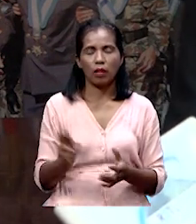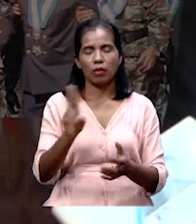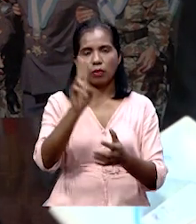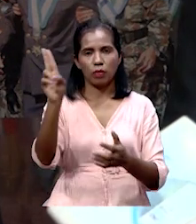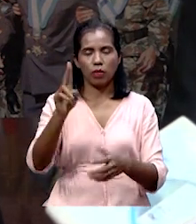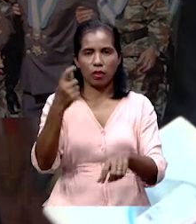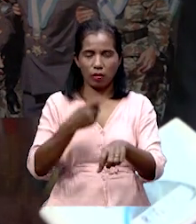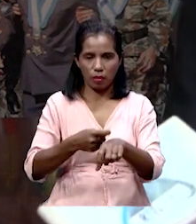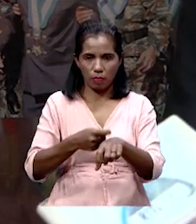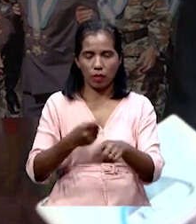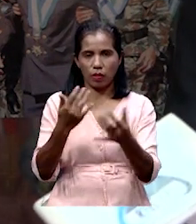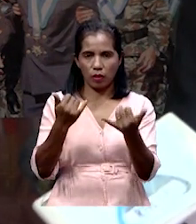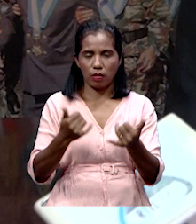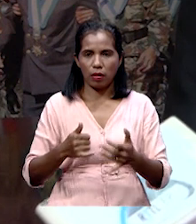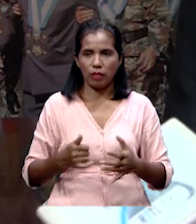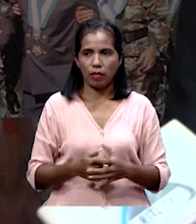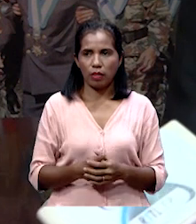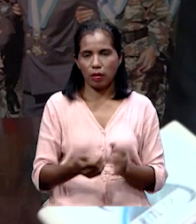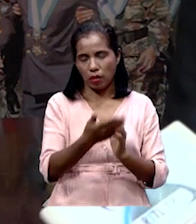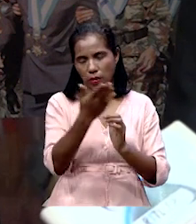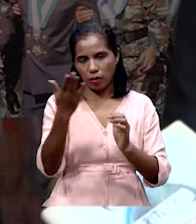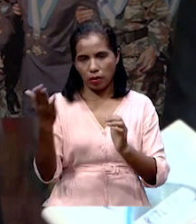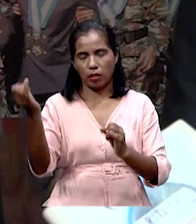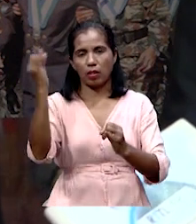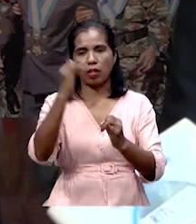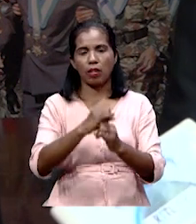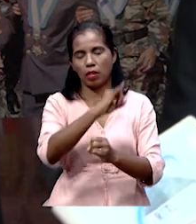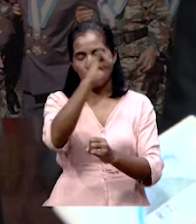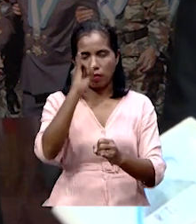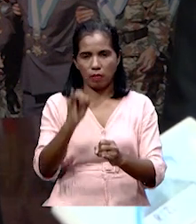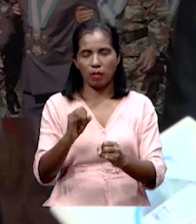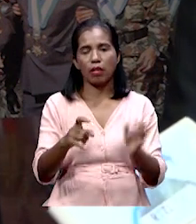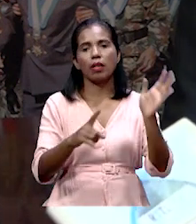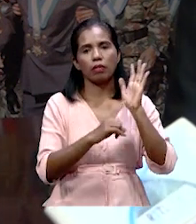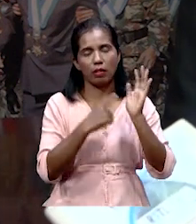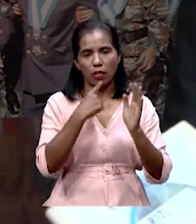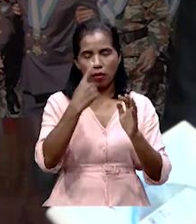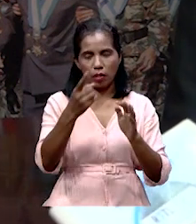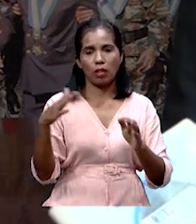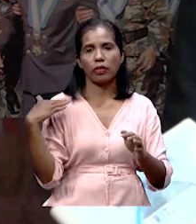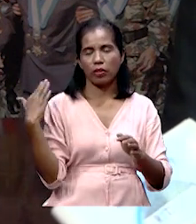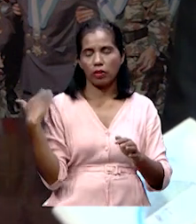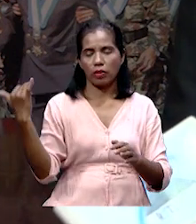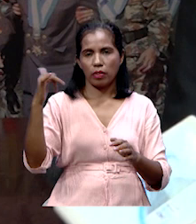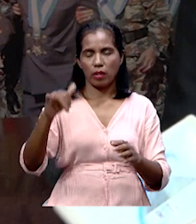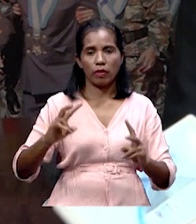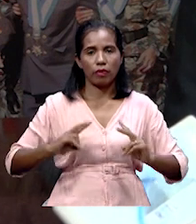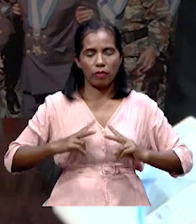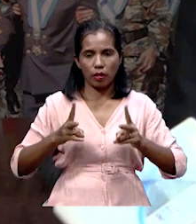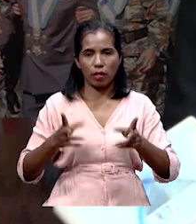mozia Então você na entrevista da dele, né? A tua até atendente, ba jovem sira, veteranos não